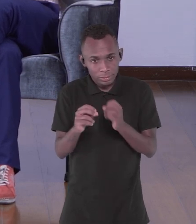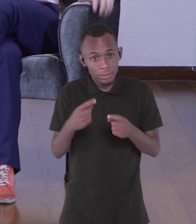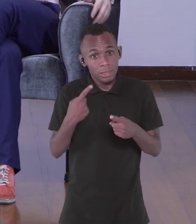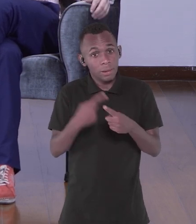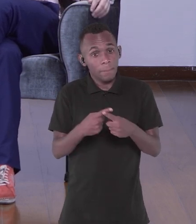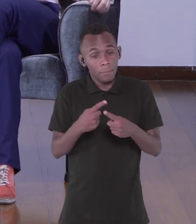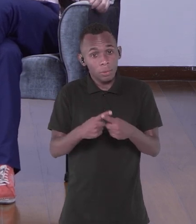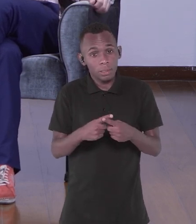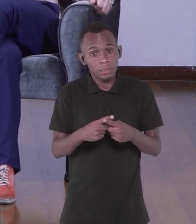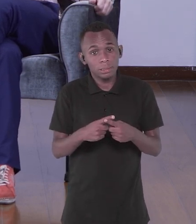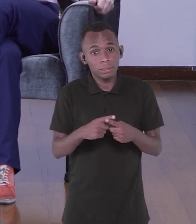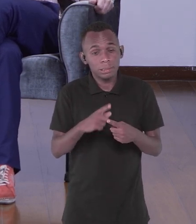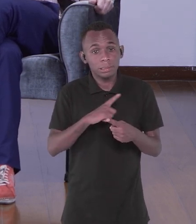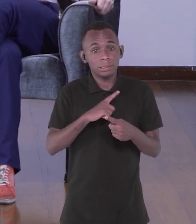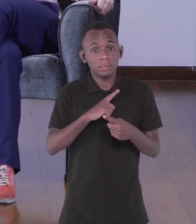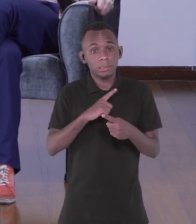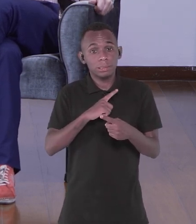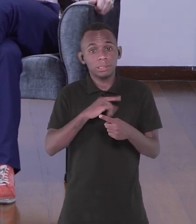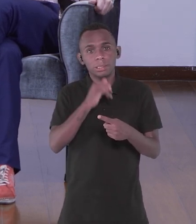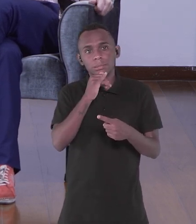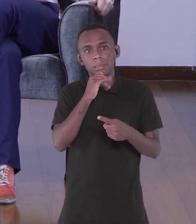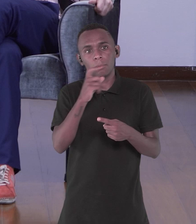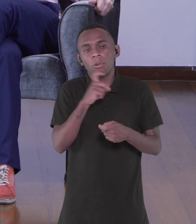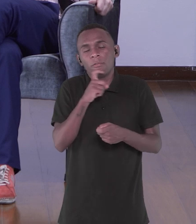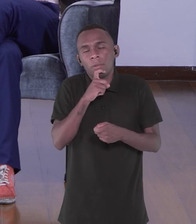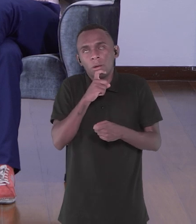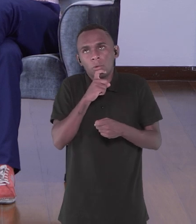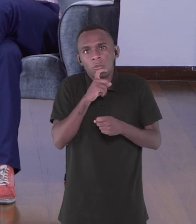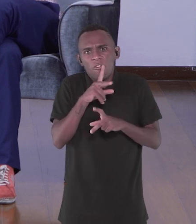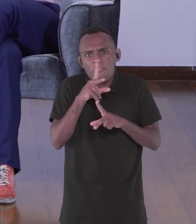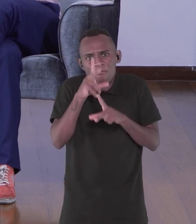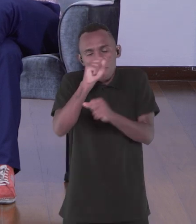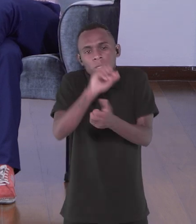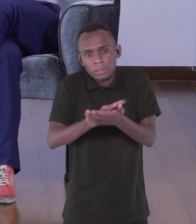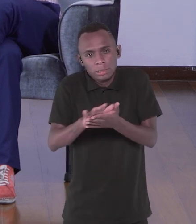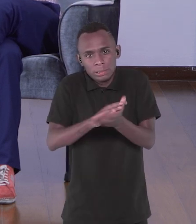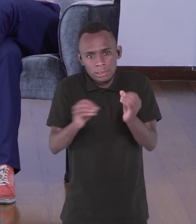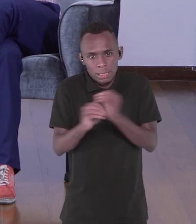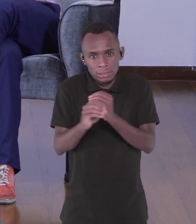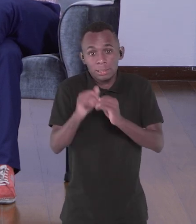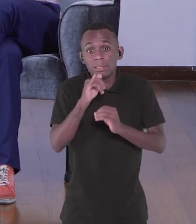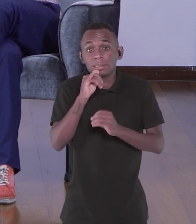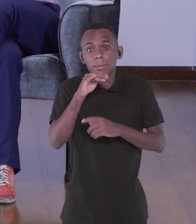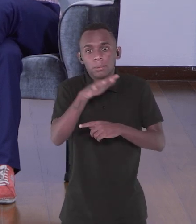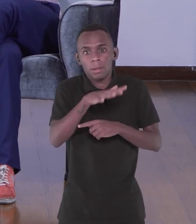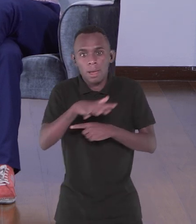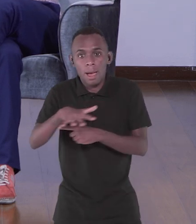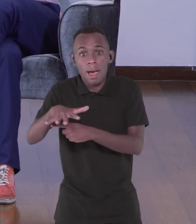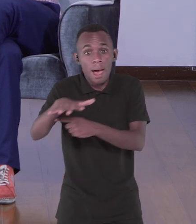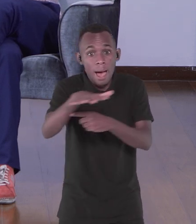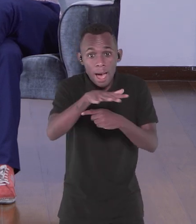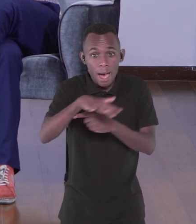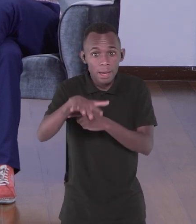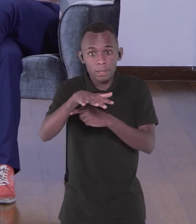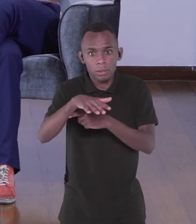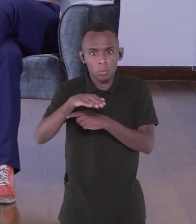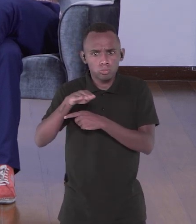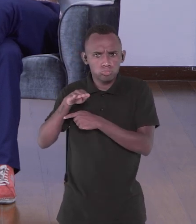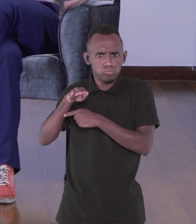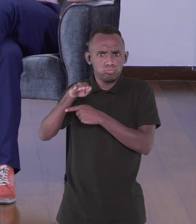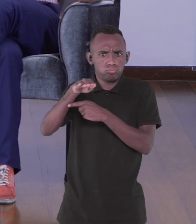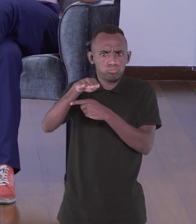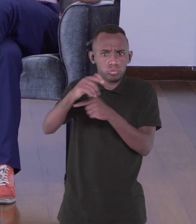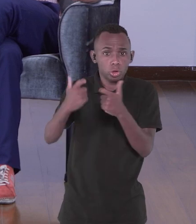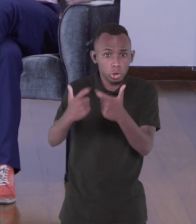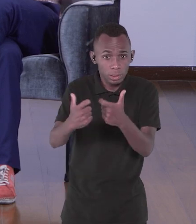um aspecto que o inverno não foi tão duro e naquela região, para os tanques passarem, tinha